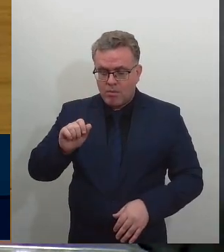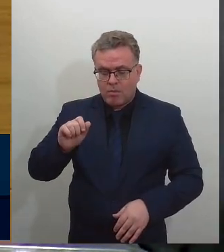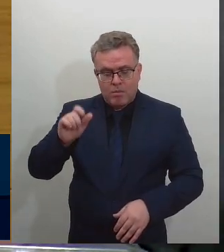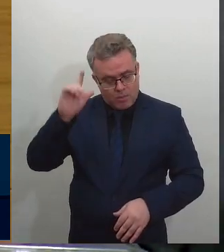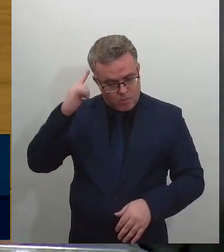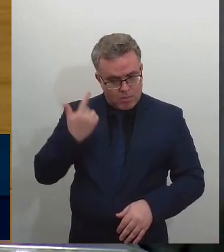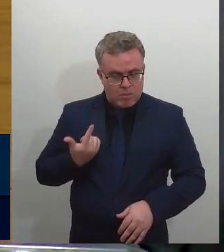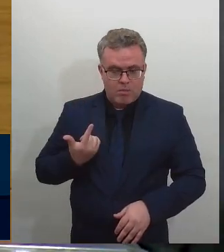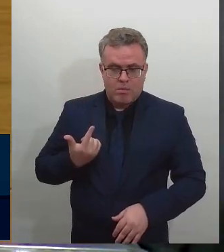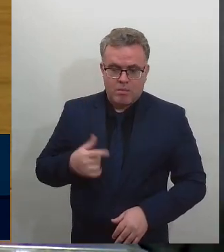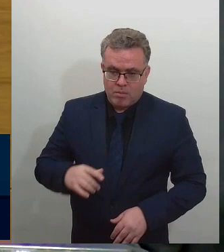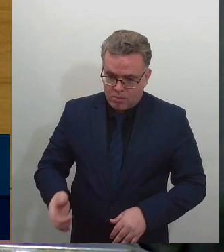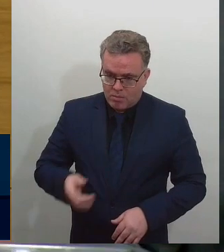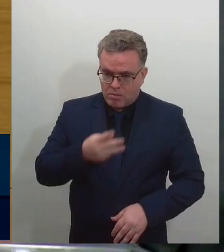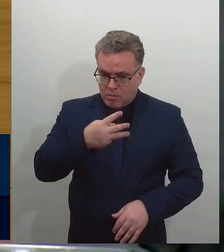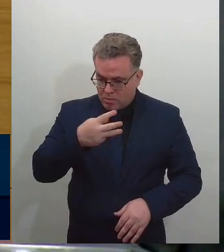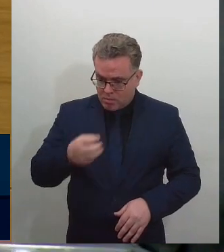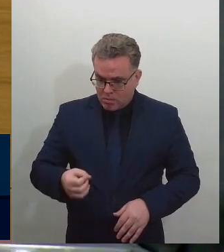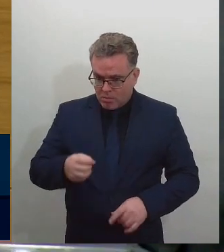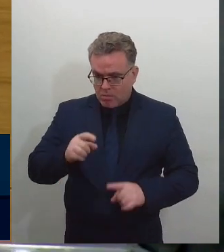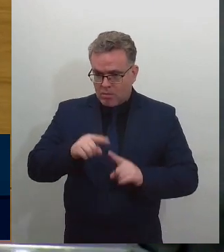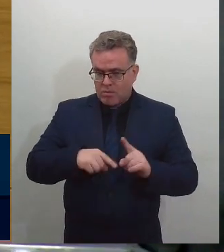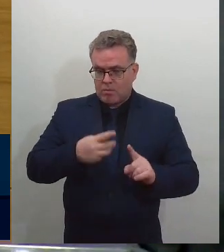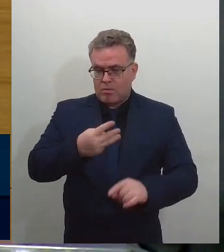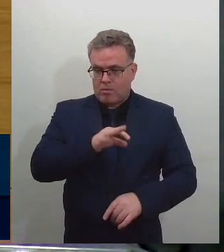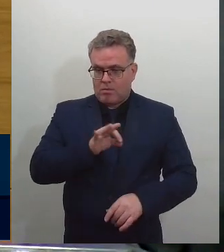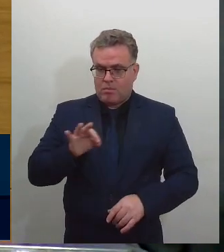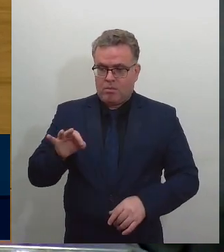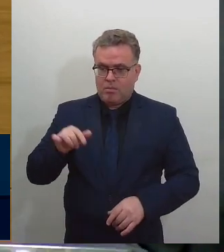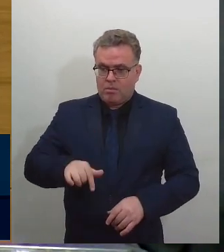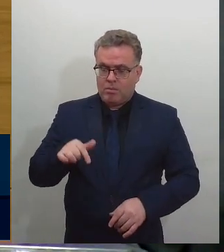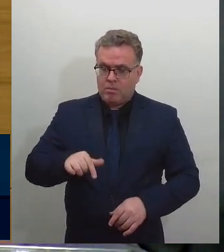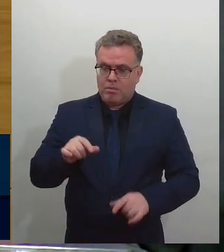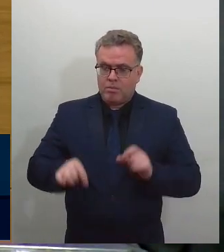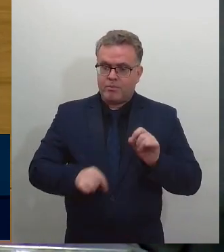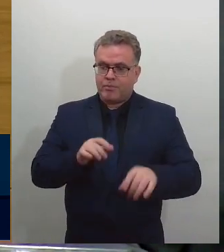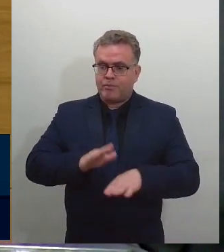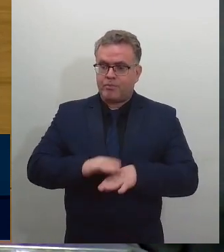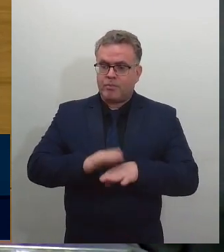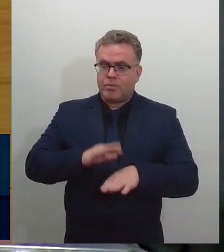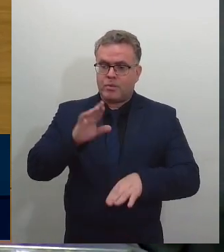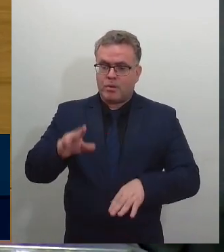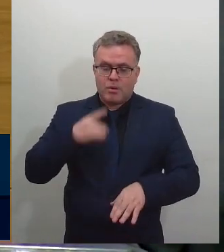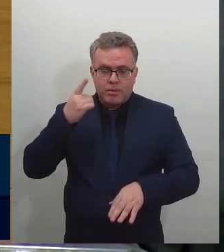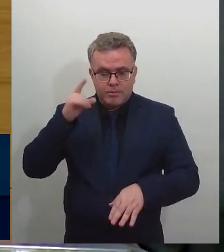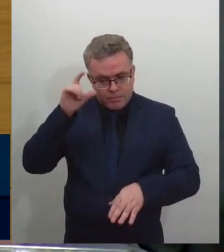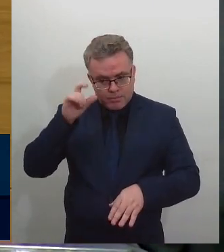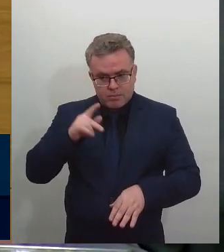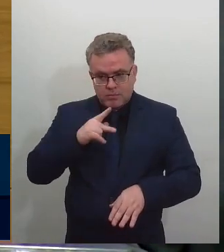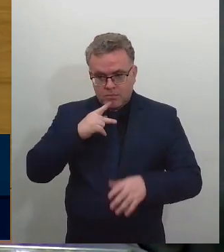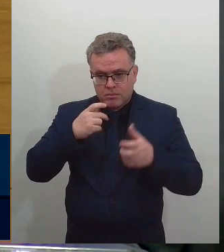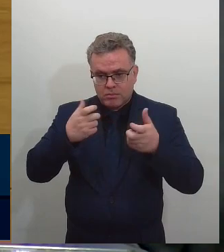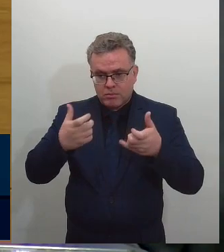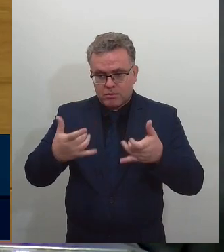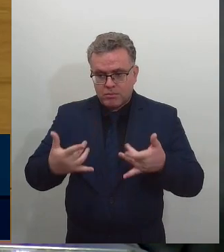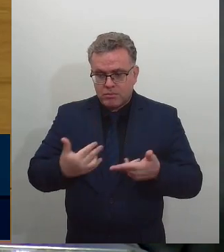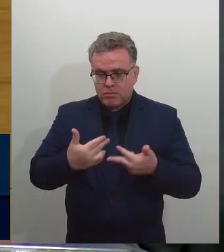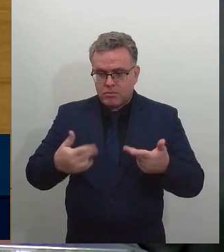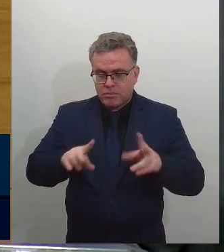às 10 horas, no plenário desta casa, de autoria do deputado Luciano Pimentel, para tratar da regulamentação do aborto, um tema muito